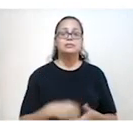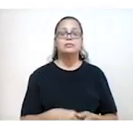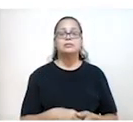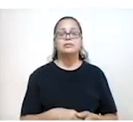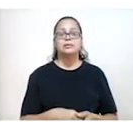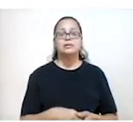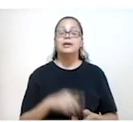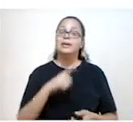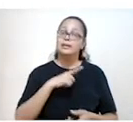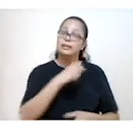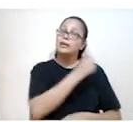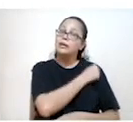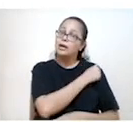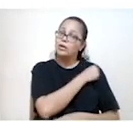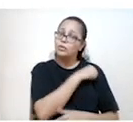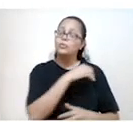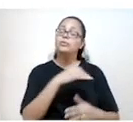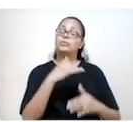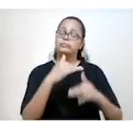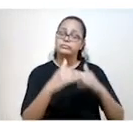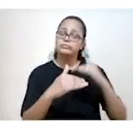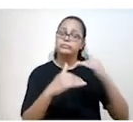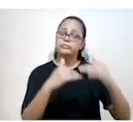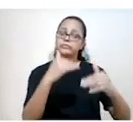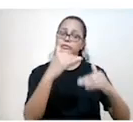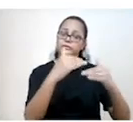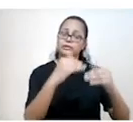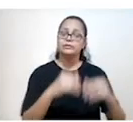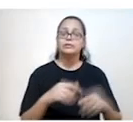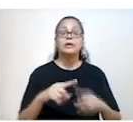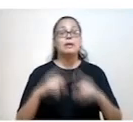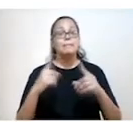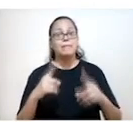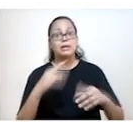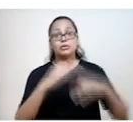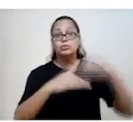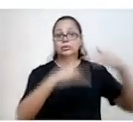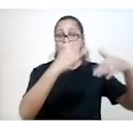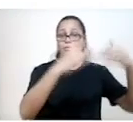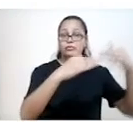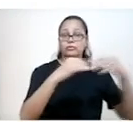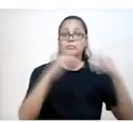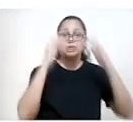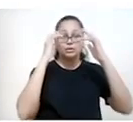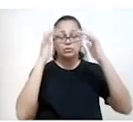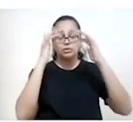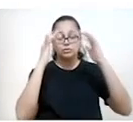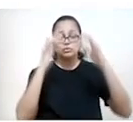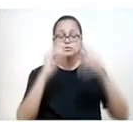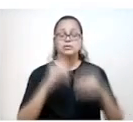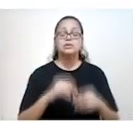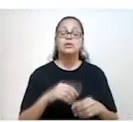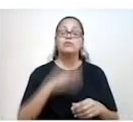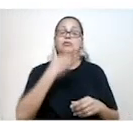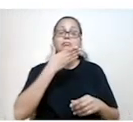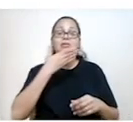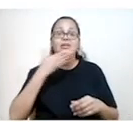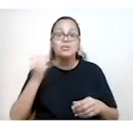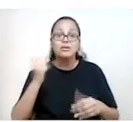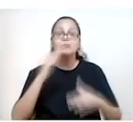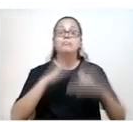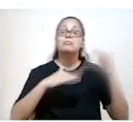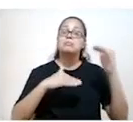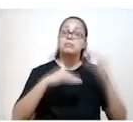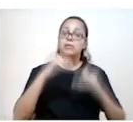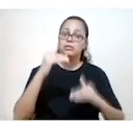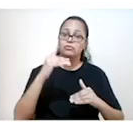vai passo a passo. O desenvolvimento do raciocínio vai aumentando conforme a gente vai praticando. É igual qualquer coisa que a gente